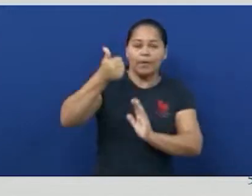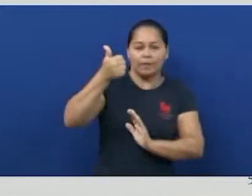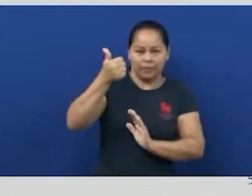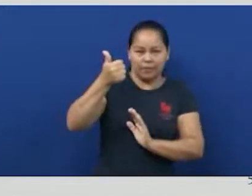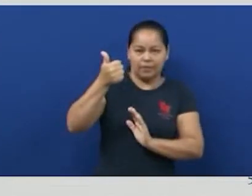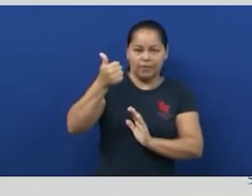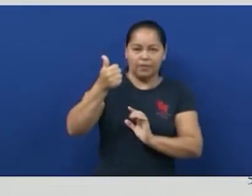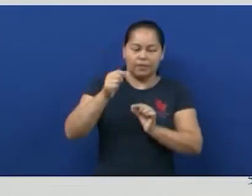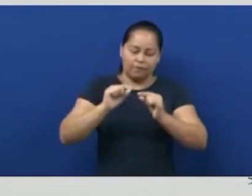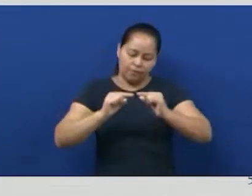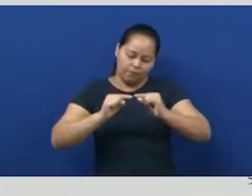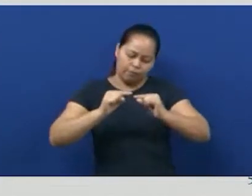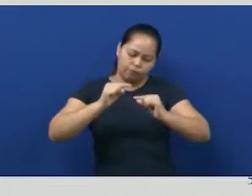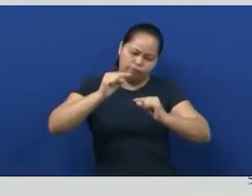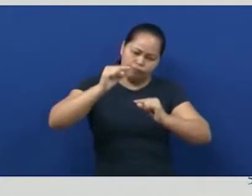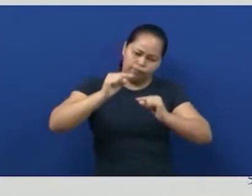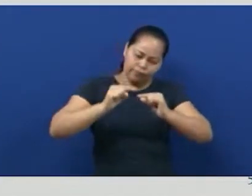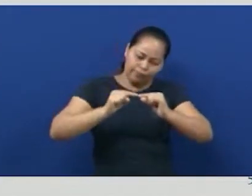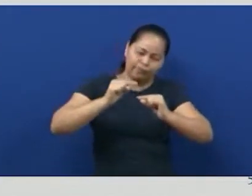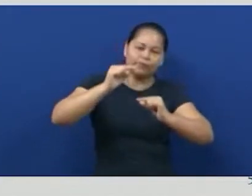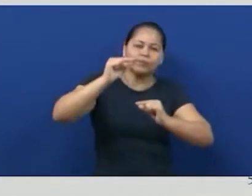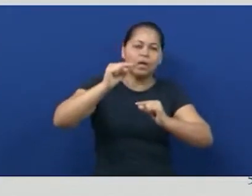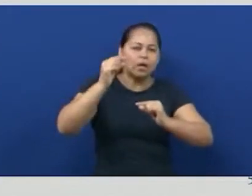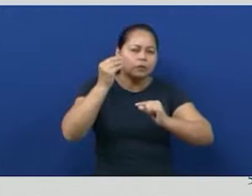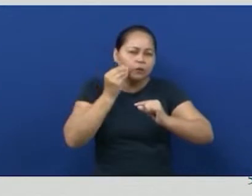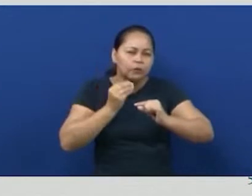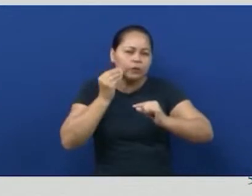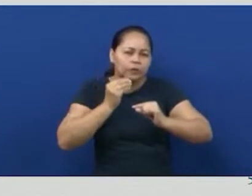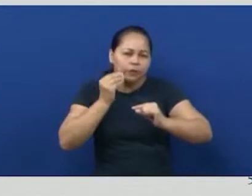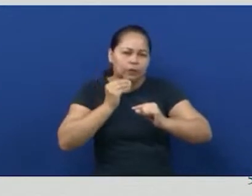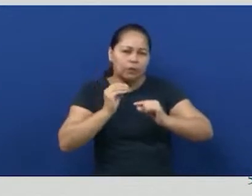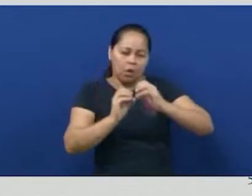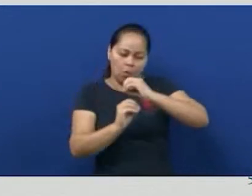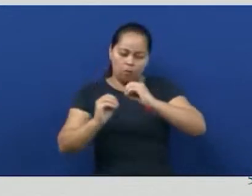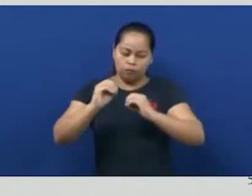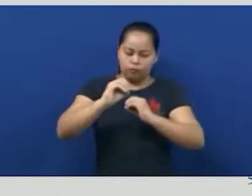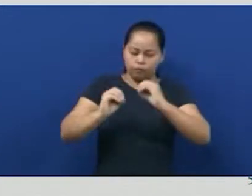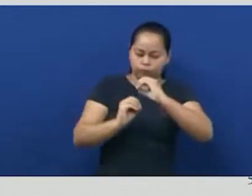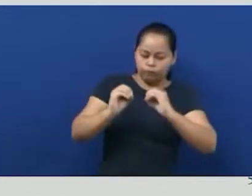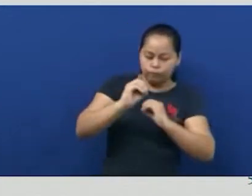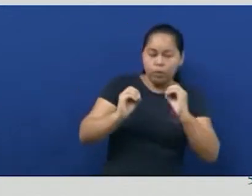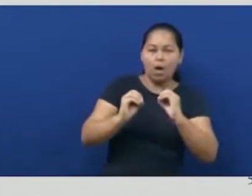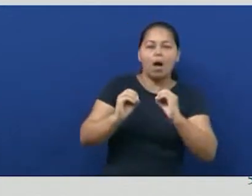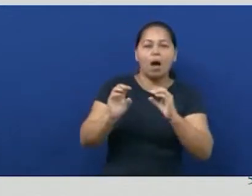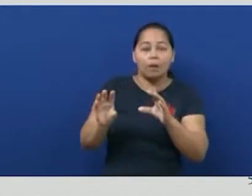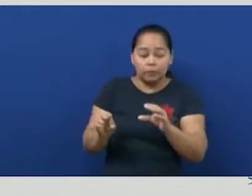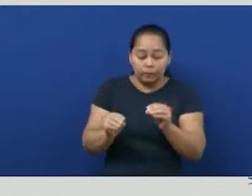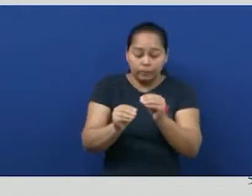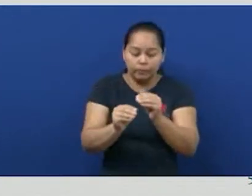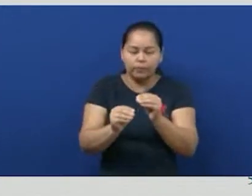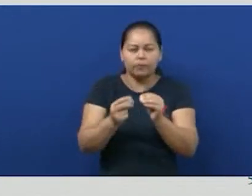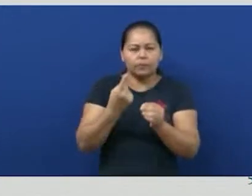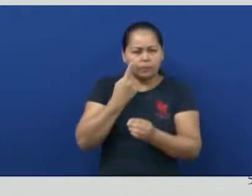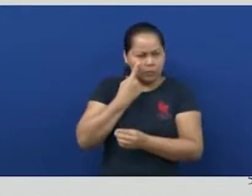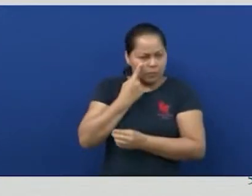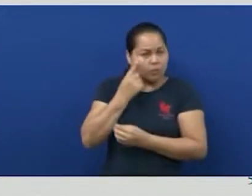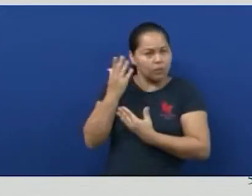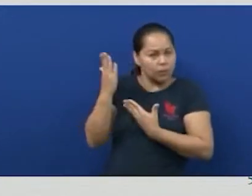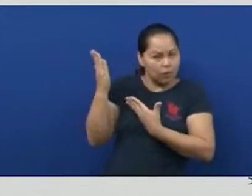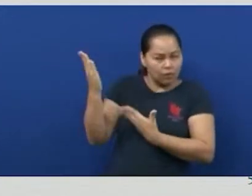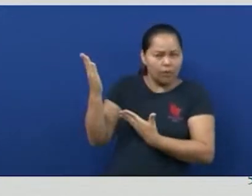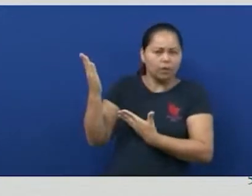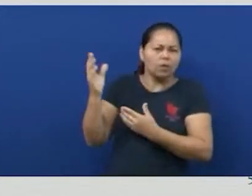a partir do aumento da agitação da molécula de um corpo. Aí vocês estão vendo na